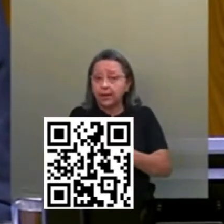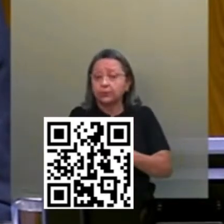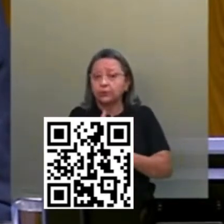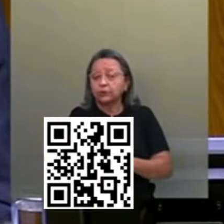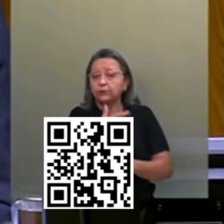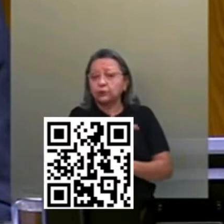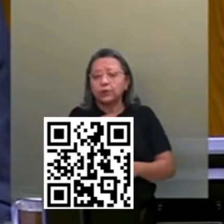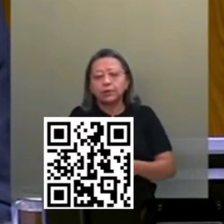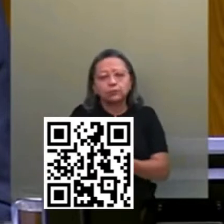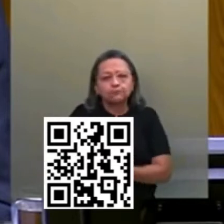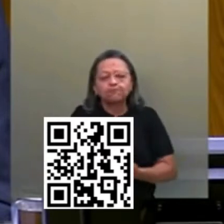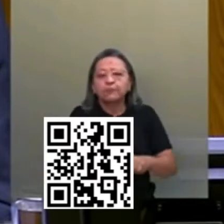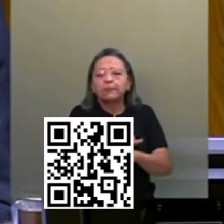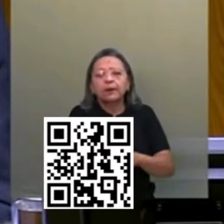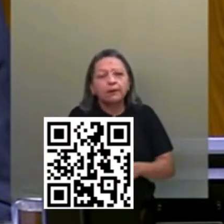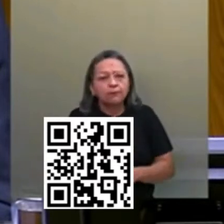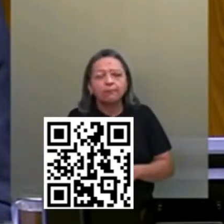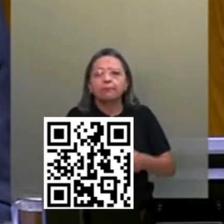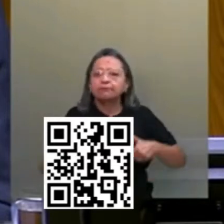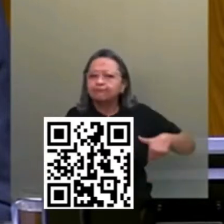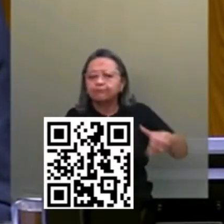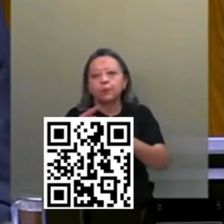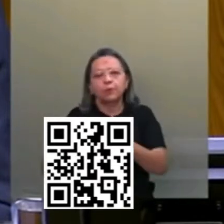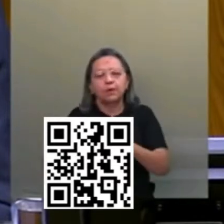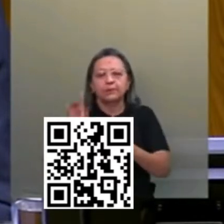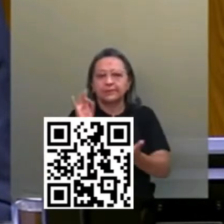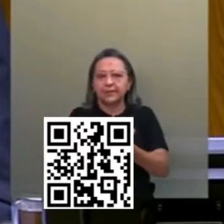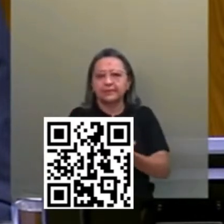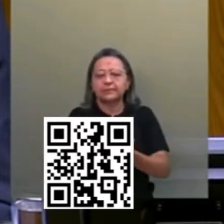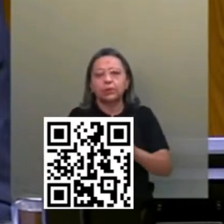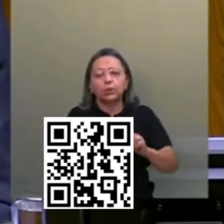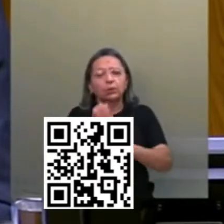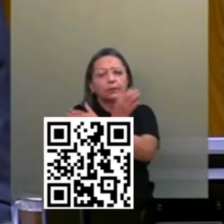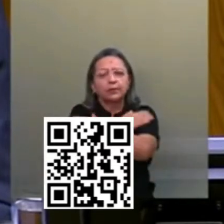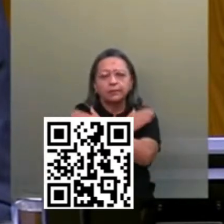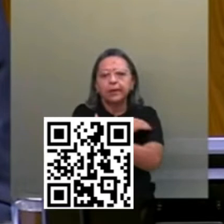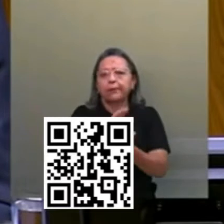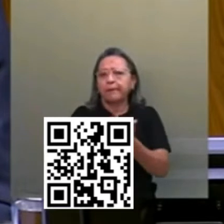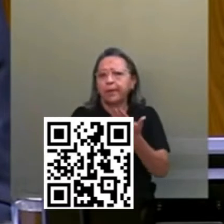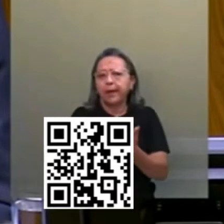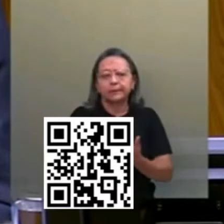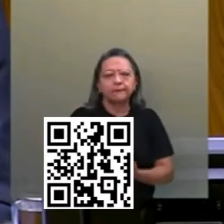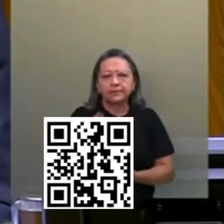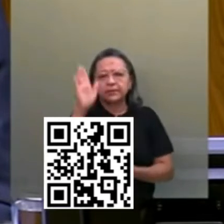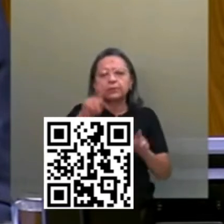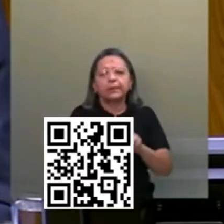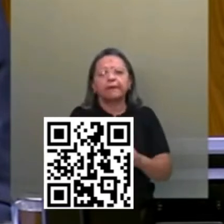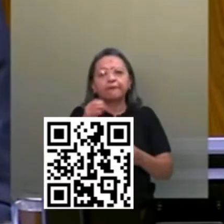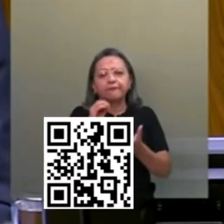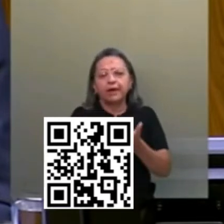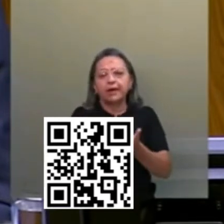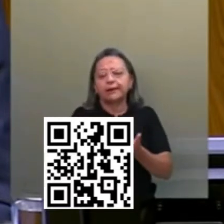meios para seguir enfrentando problemas reais. O desemprego, a ameaça da inflação, a